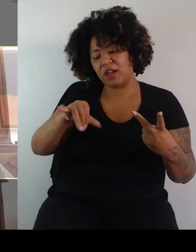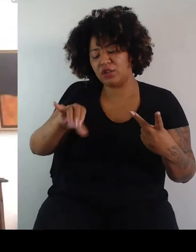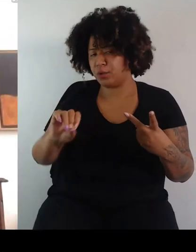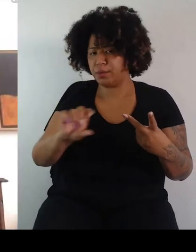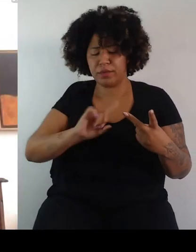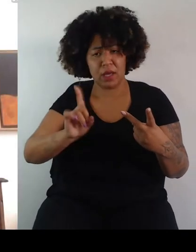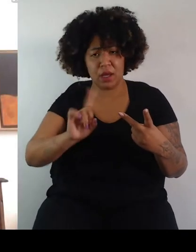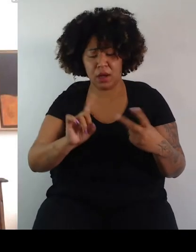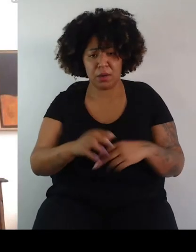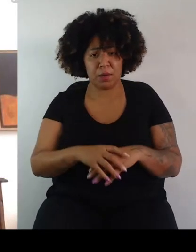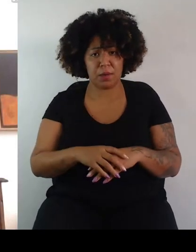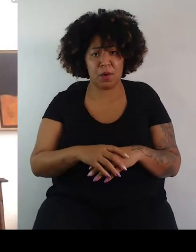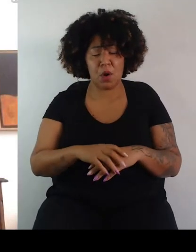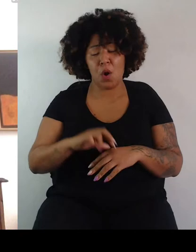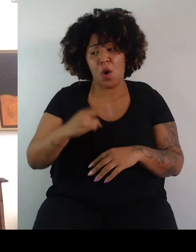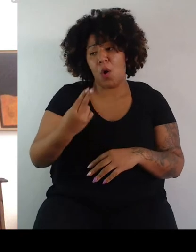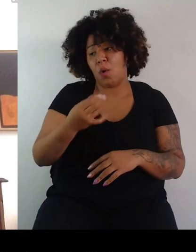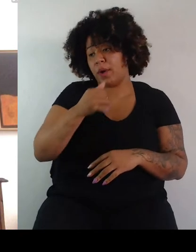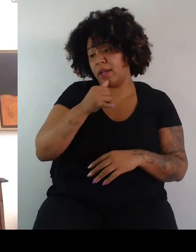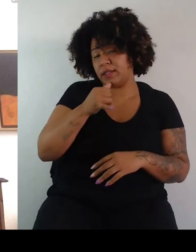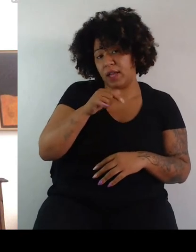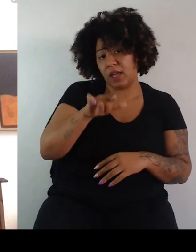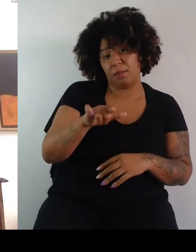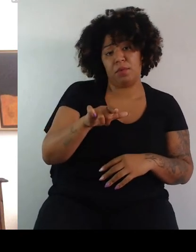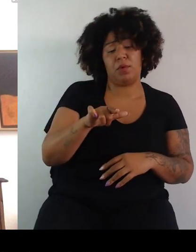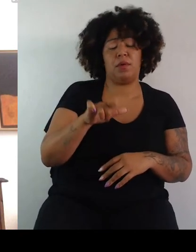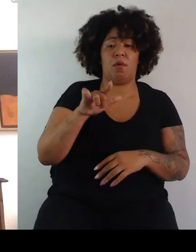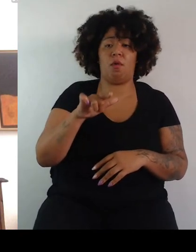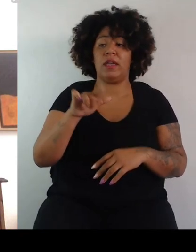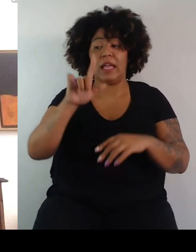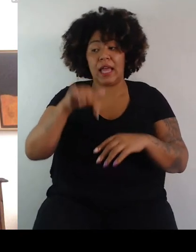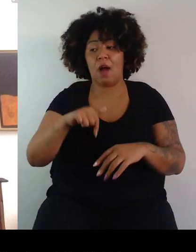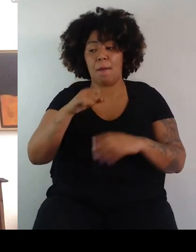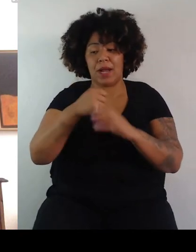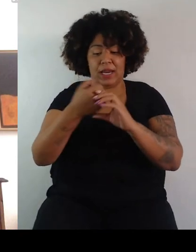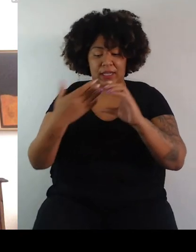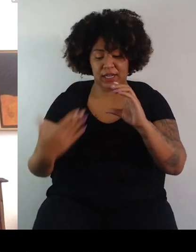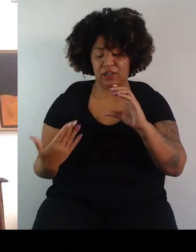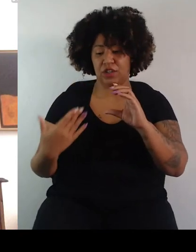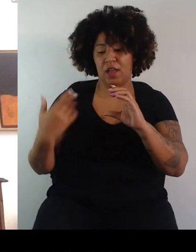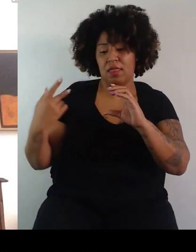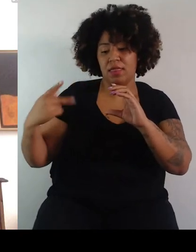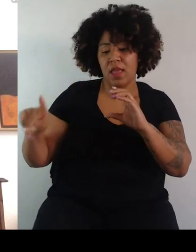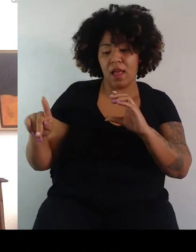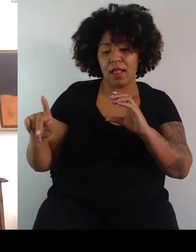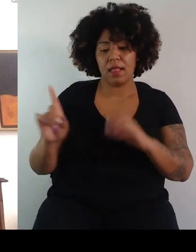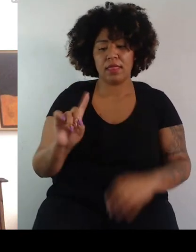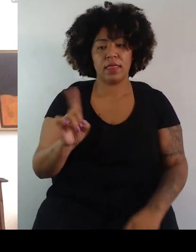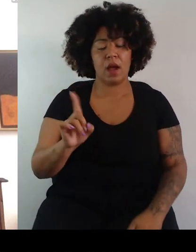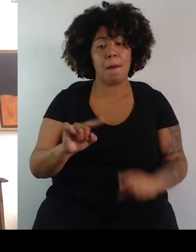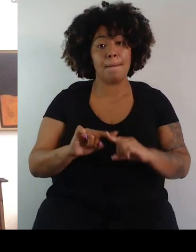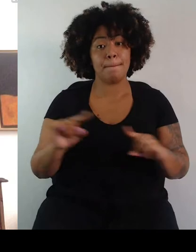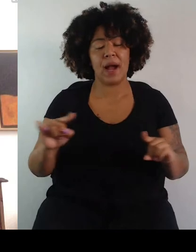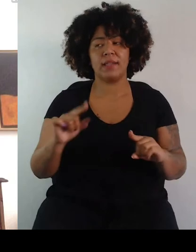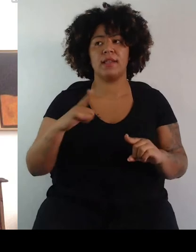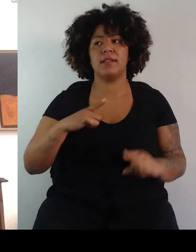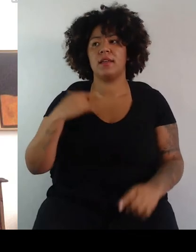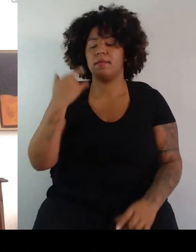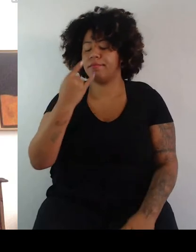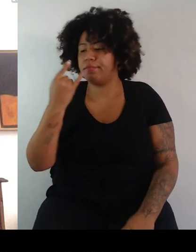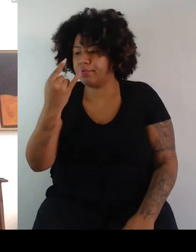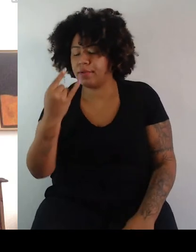homossexuais você sabe disso mas ambos grandes gigantes da história da